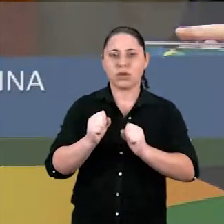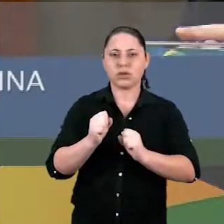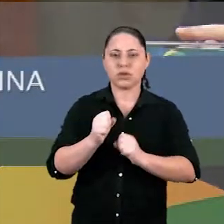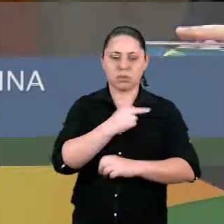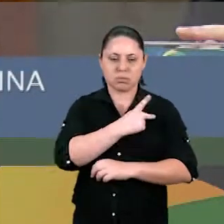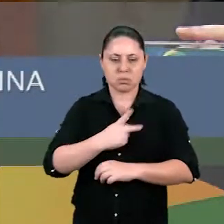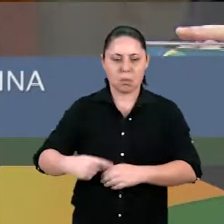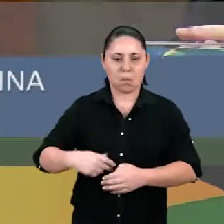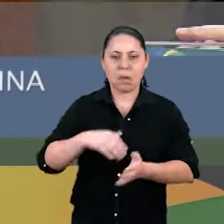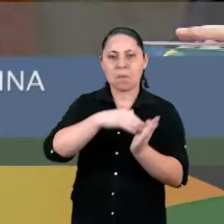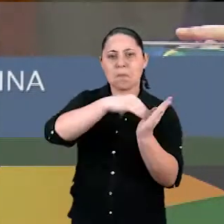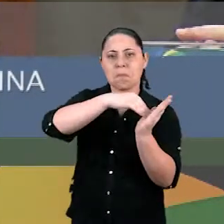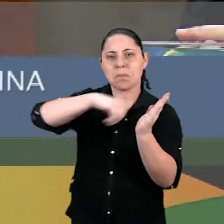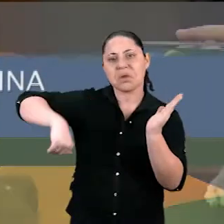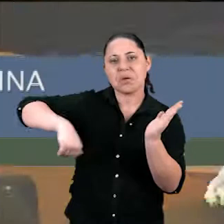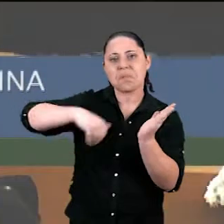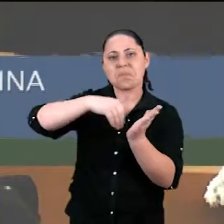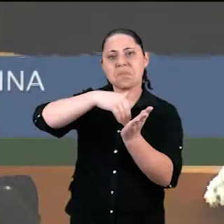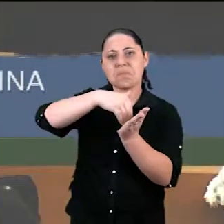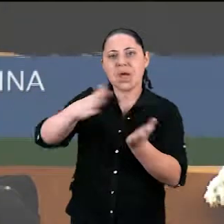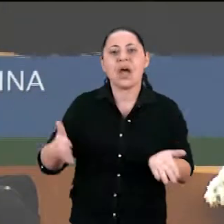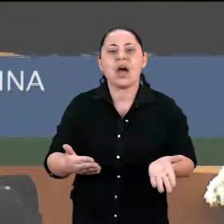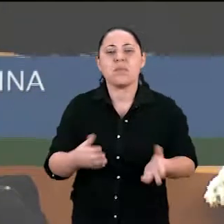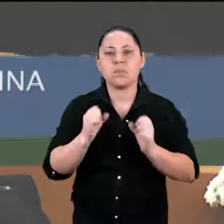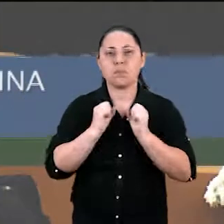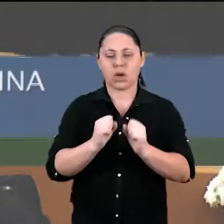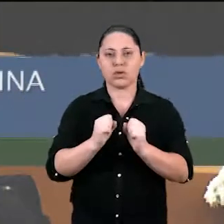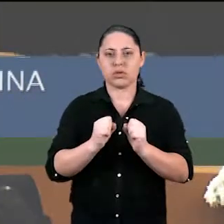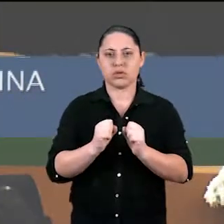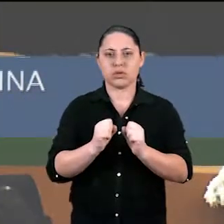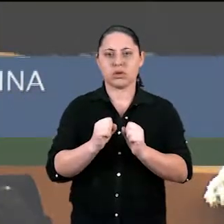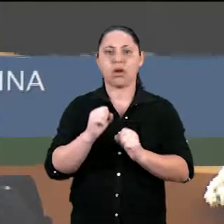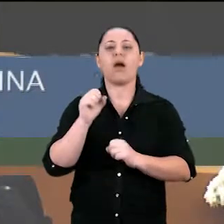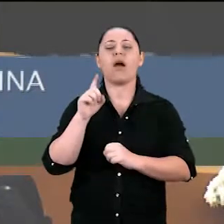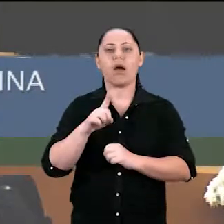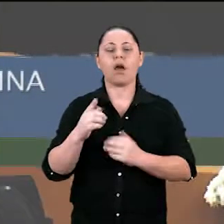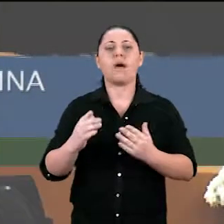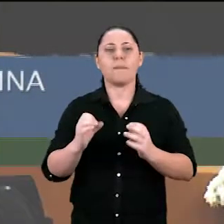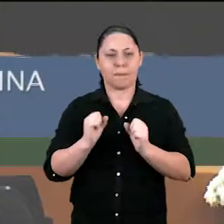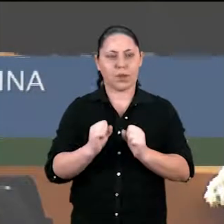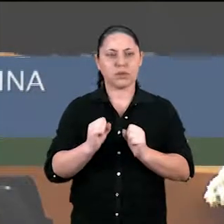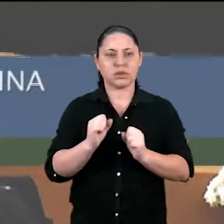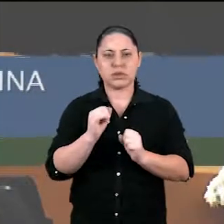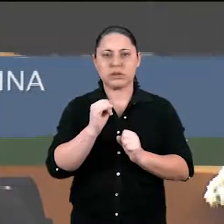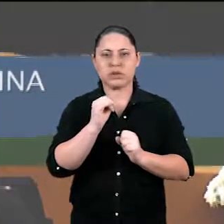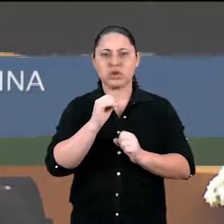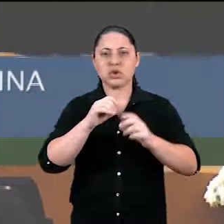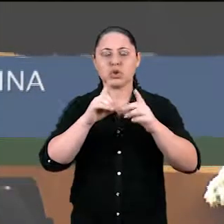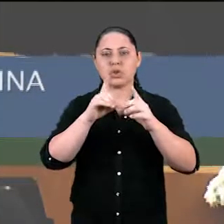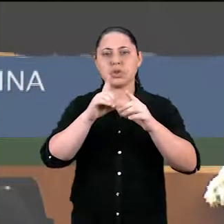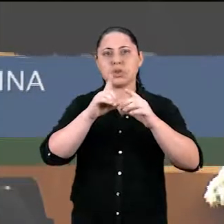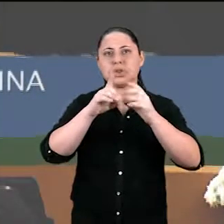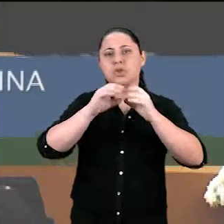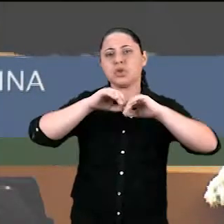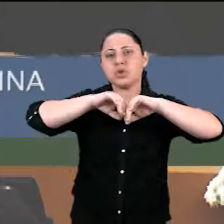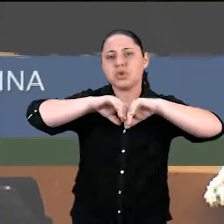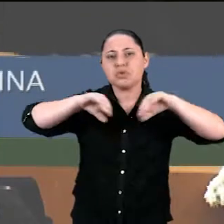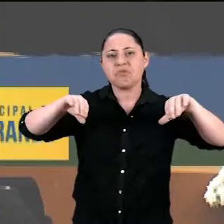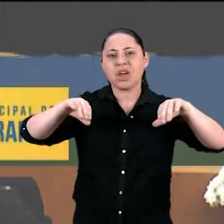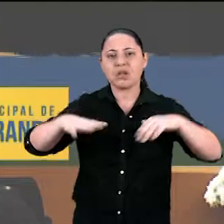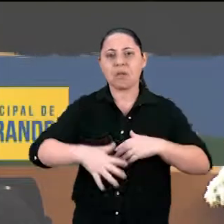Devem os abusos aos direitos fundamentais ser processados? É possível haver